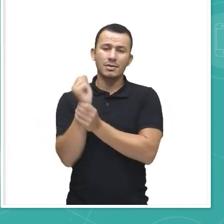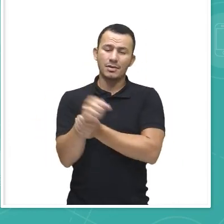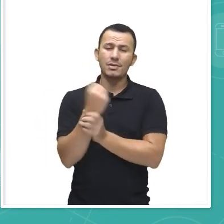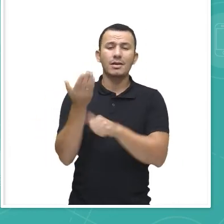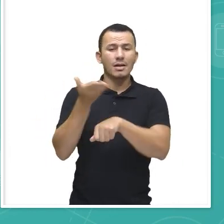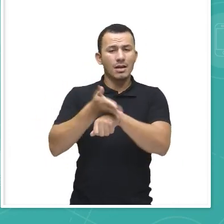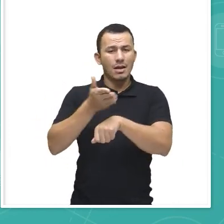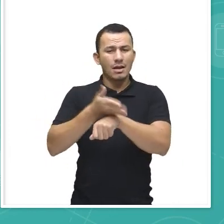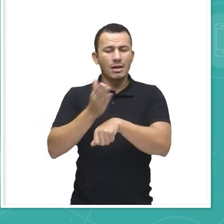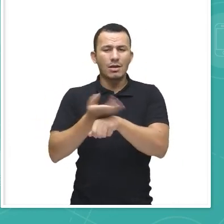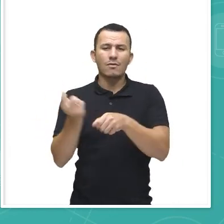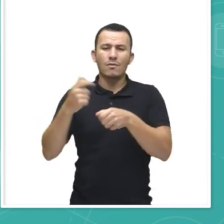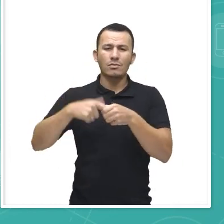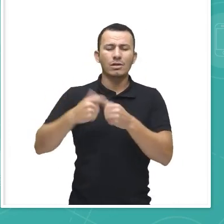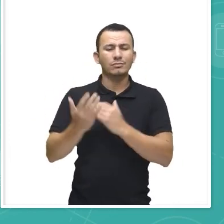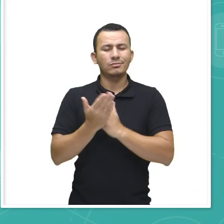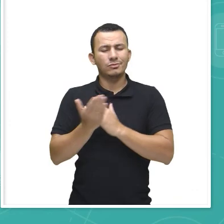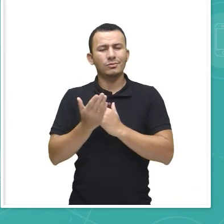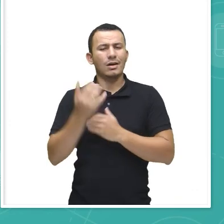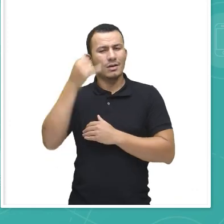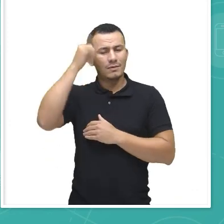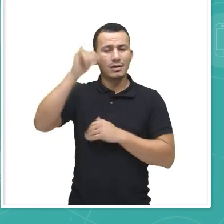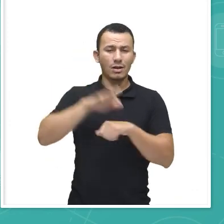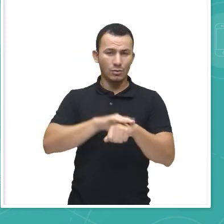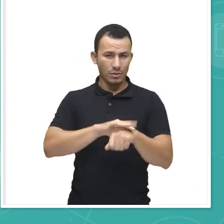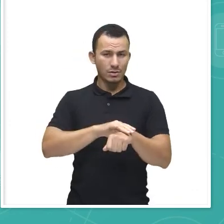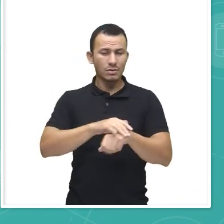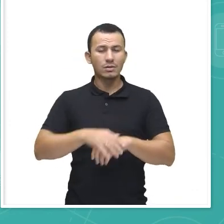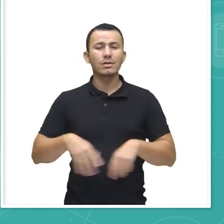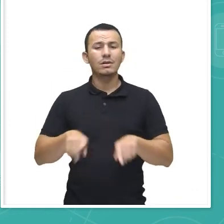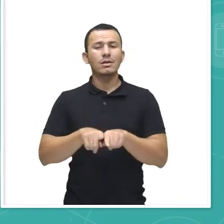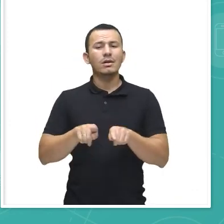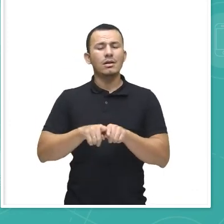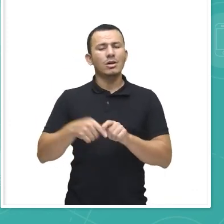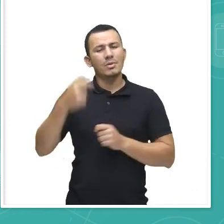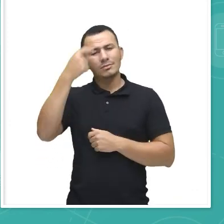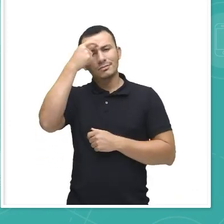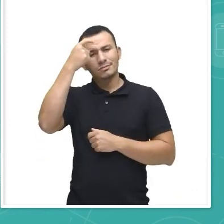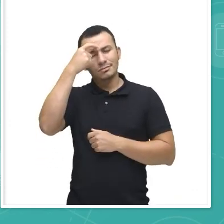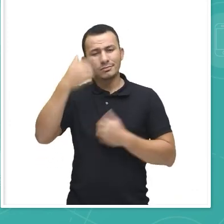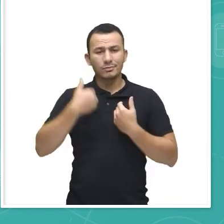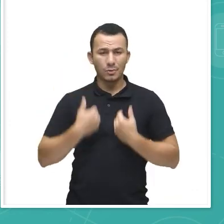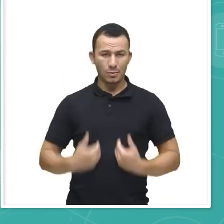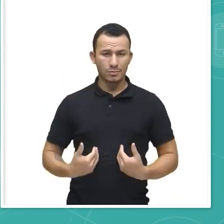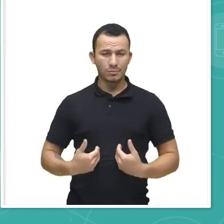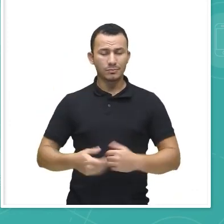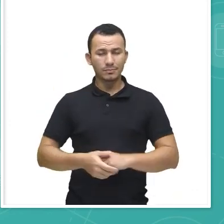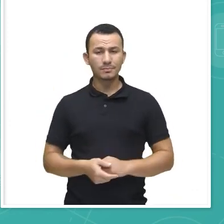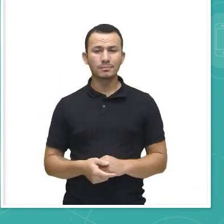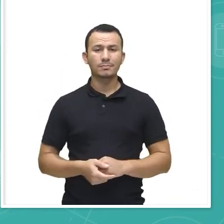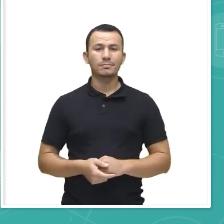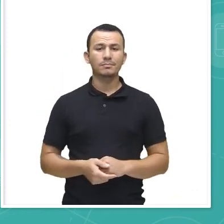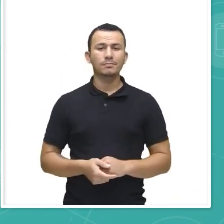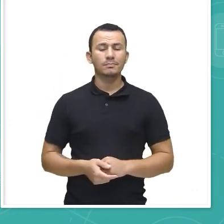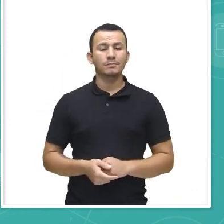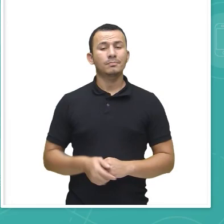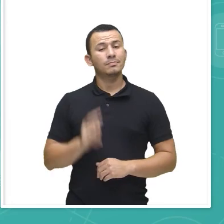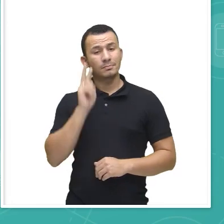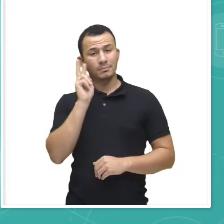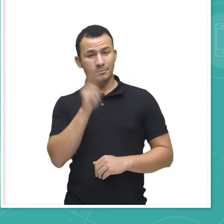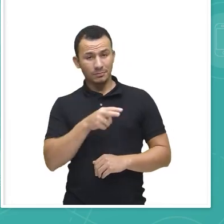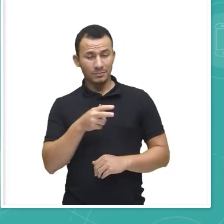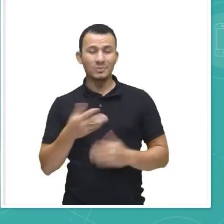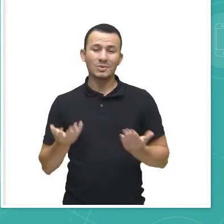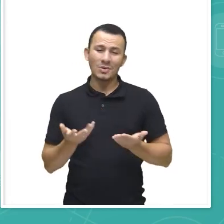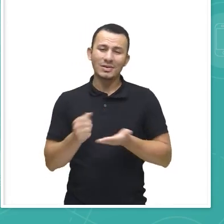para a reabilitação e prevenção de doenças e conscientização corporal. Então, pessoal, essa foi a nossa